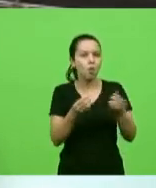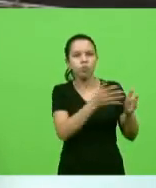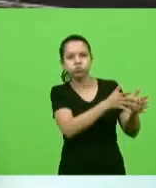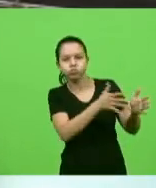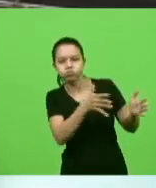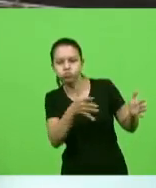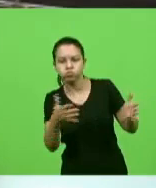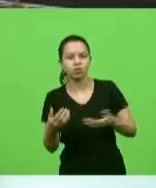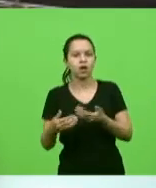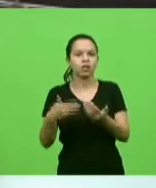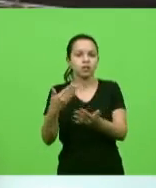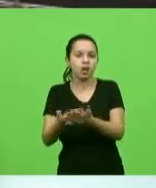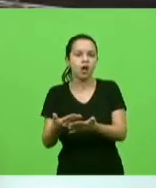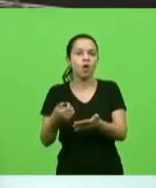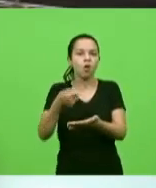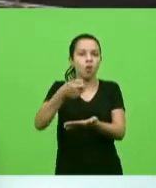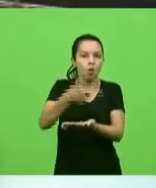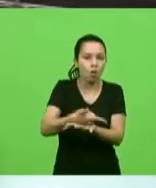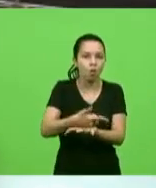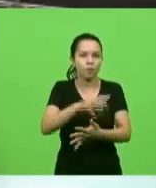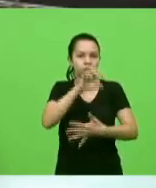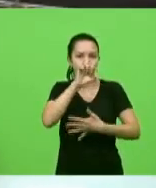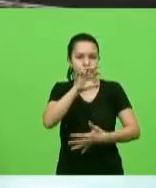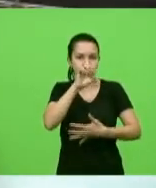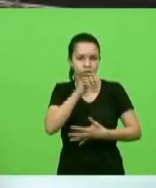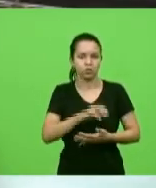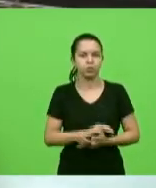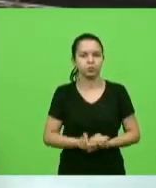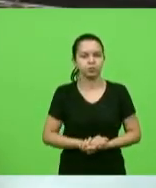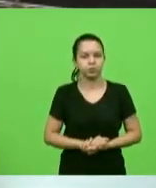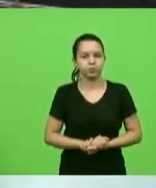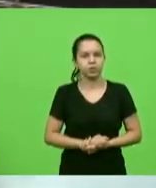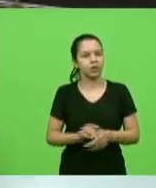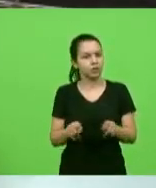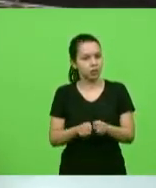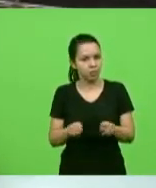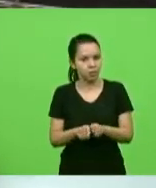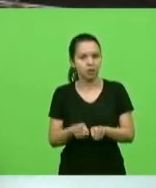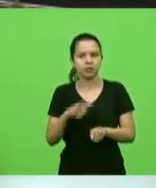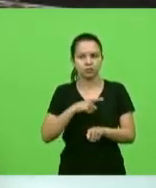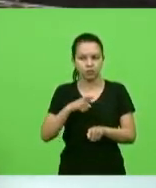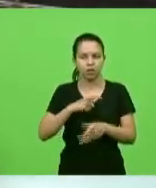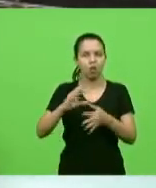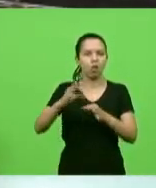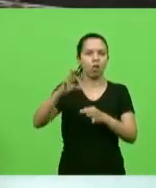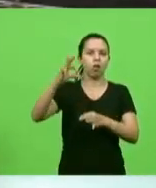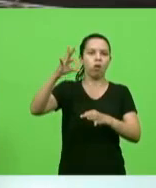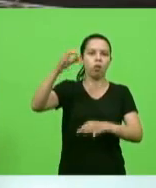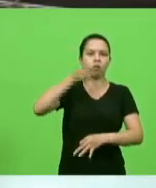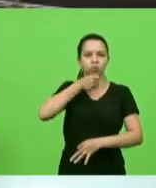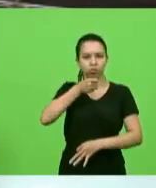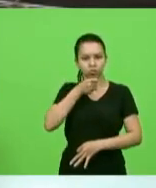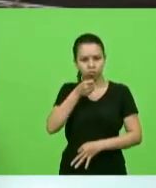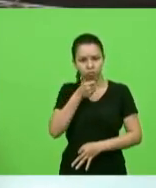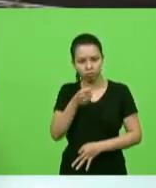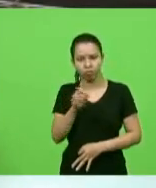envolvendo a compra dos respiradores e ouvir através de longos interrogatórios todos os agentes envolvidos com a